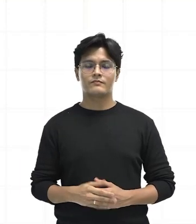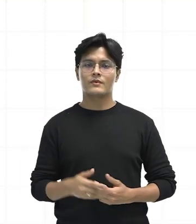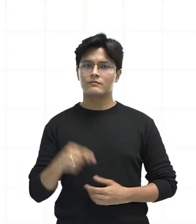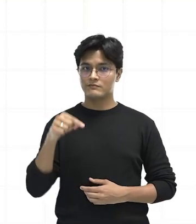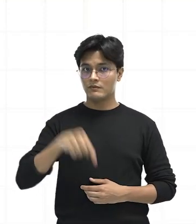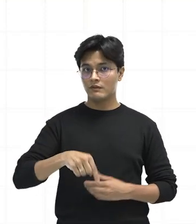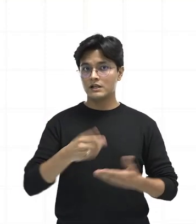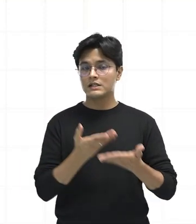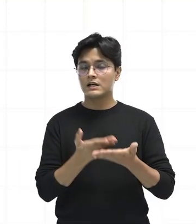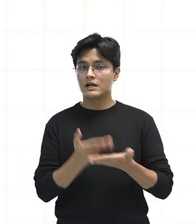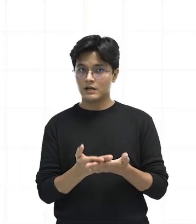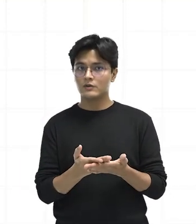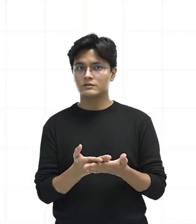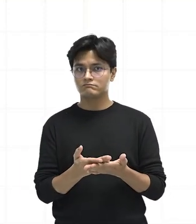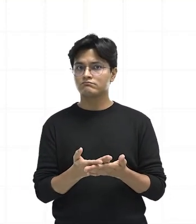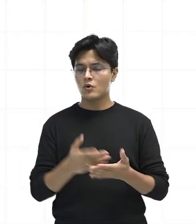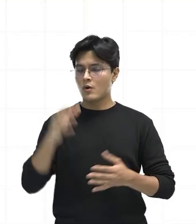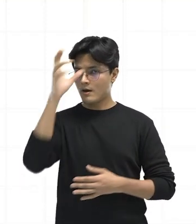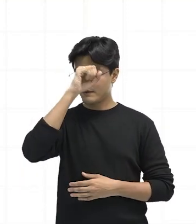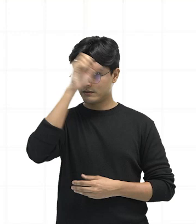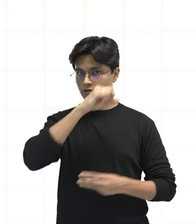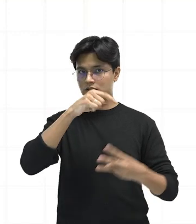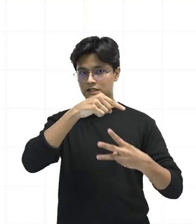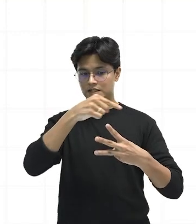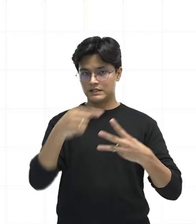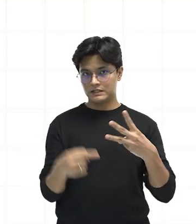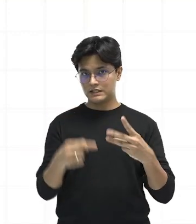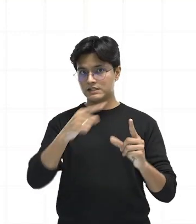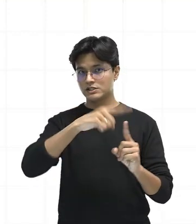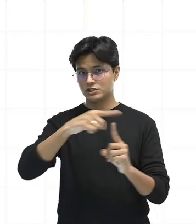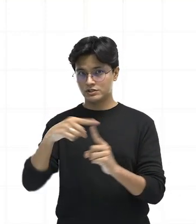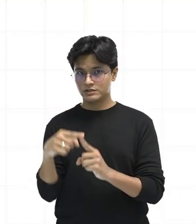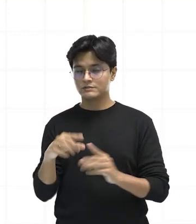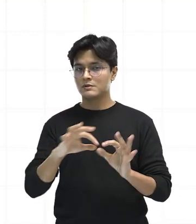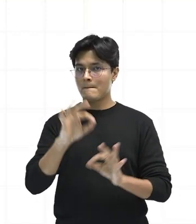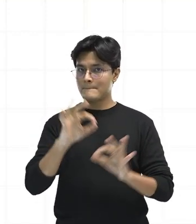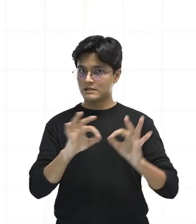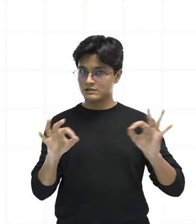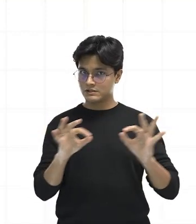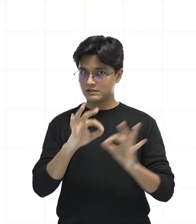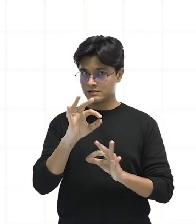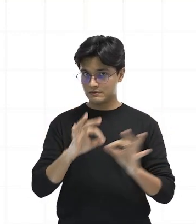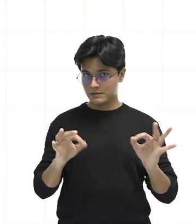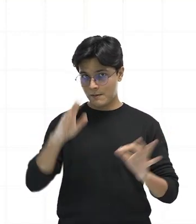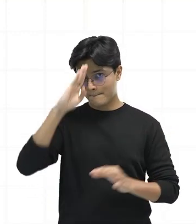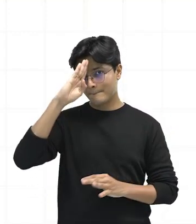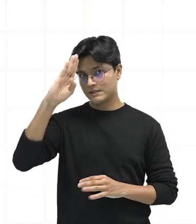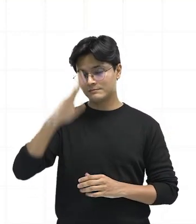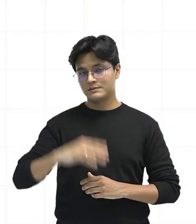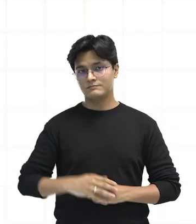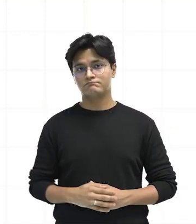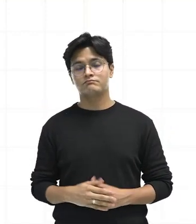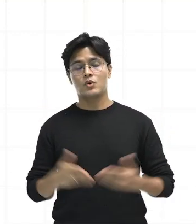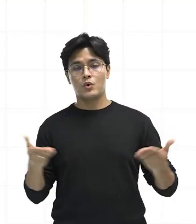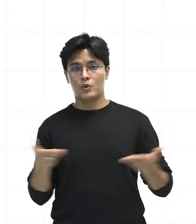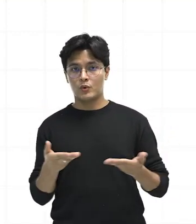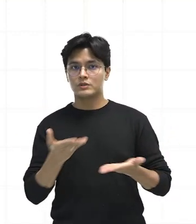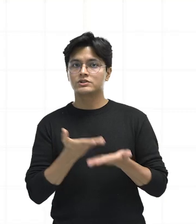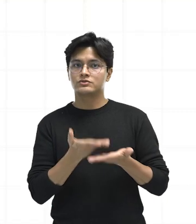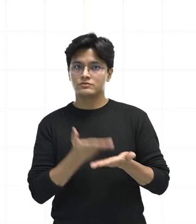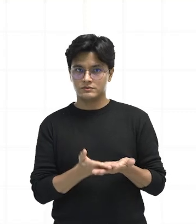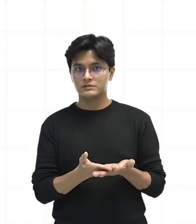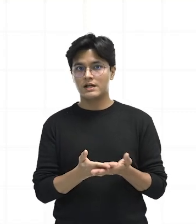aula, né, 3 medidas de tendência central. Então a gente vai estudar aqui a